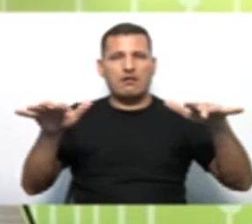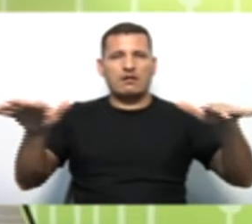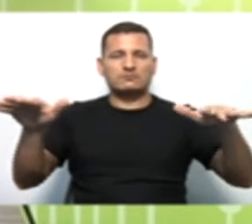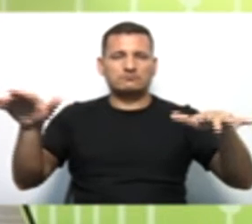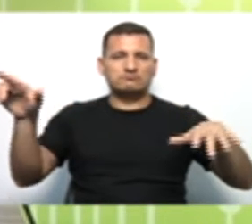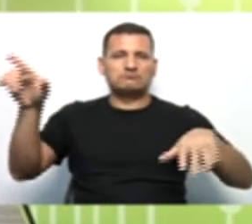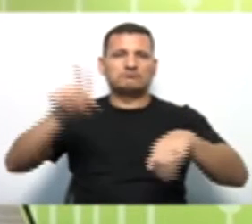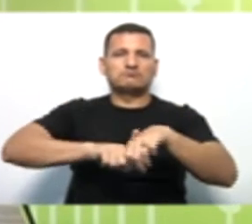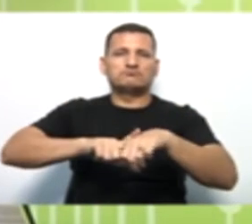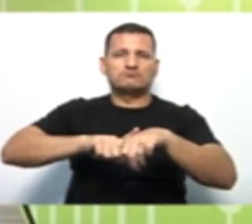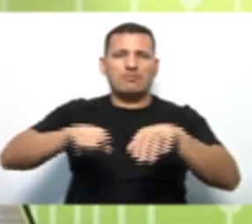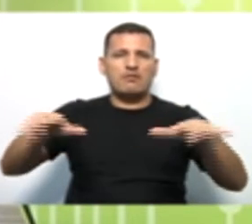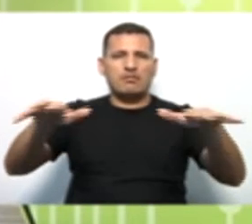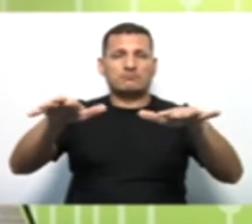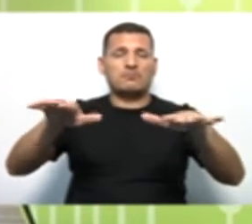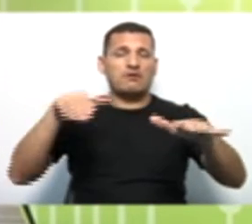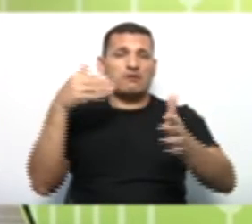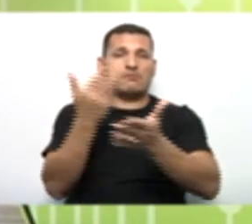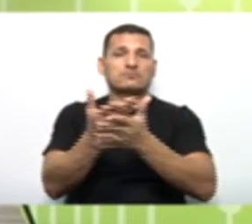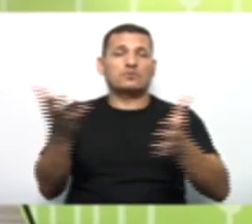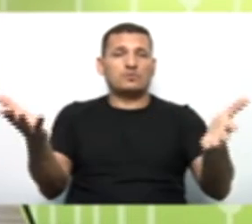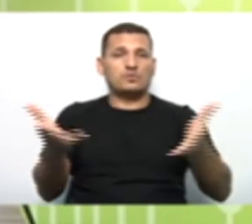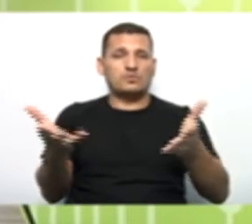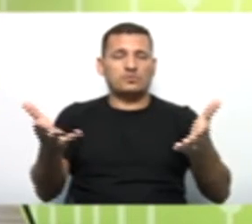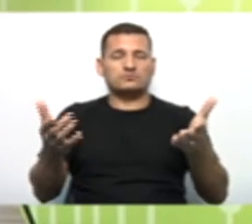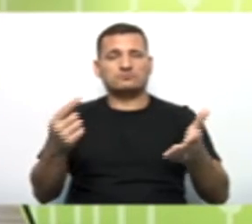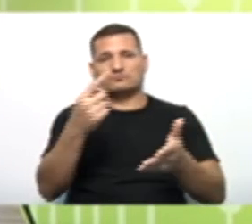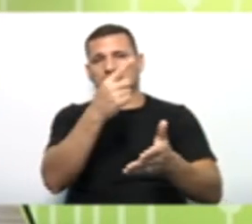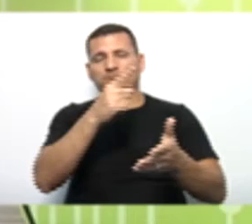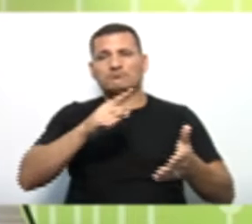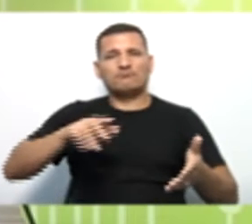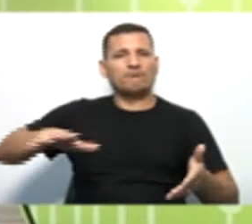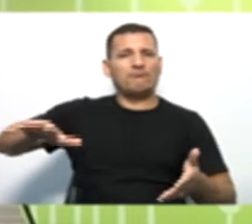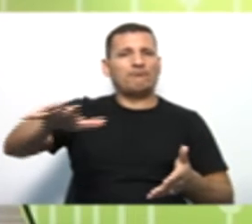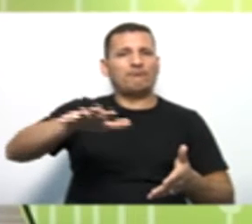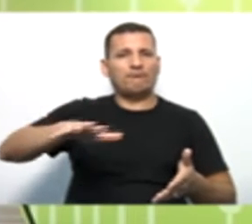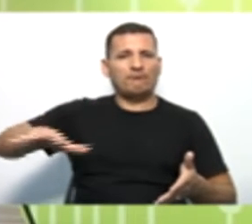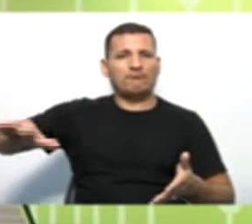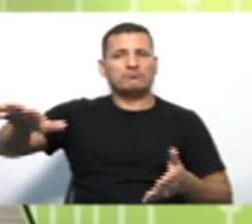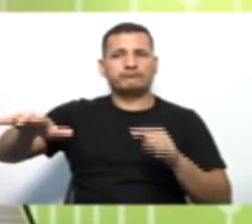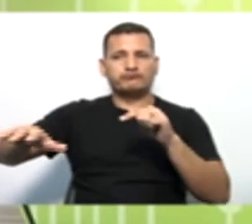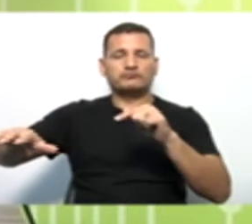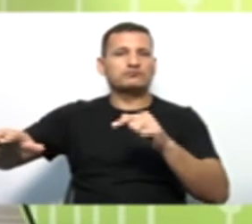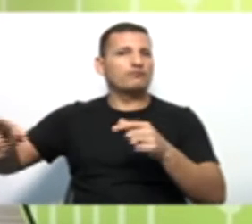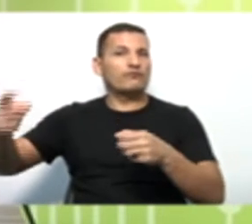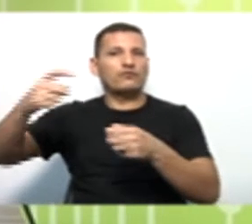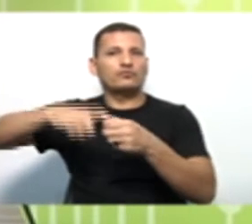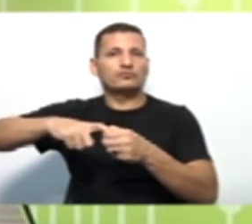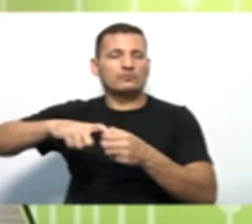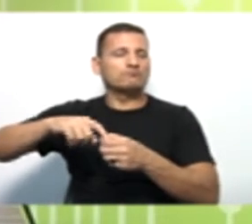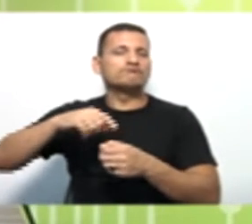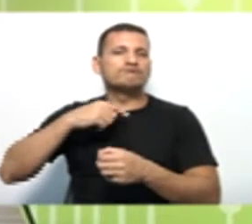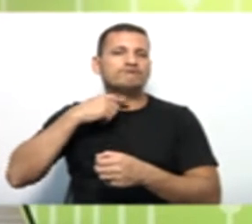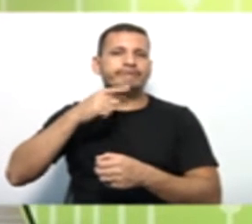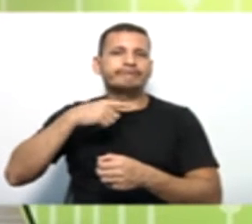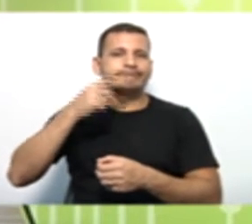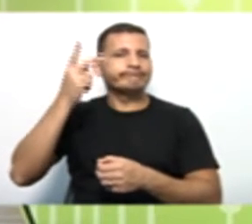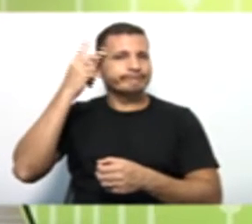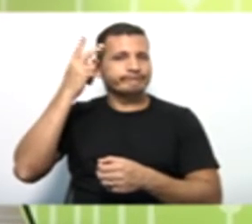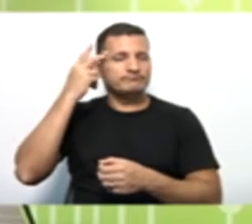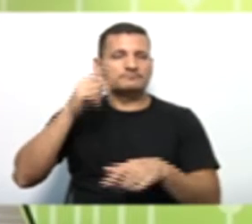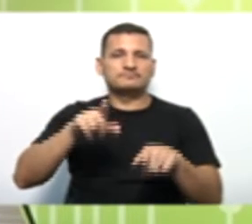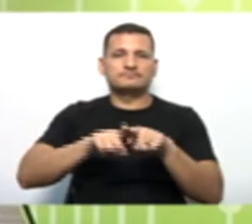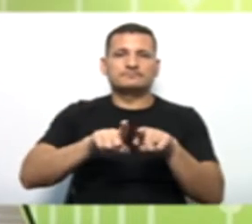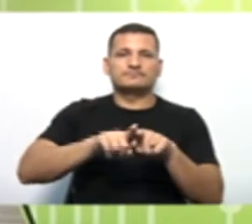aquela localidade, a localidade do entorno, uma grande área, não pôde ser recuperada. Temos também o desastre de